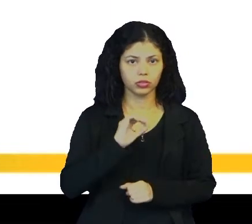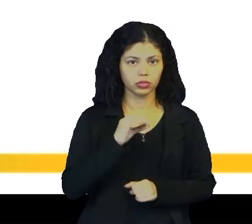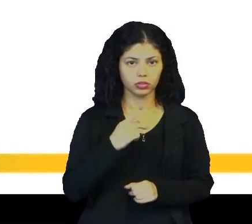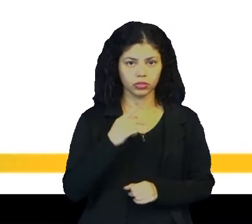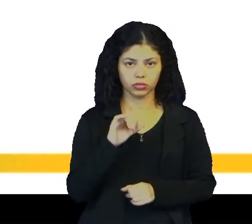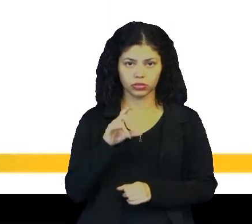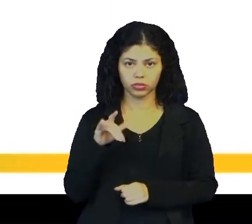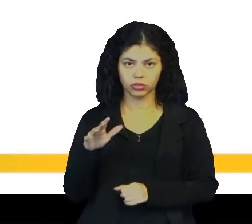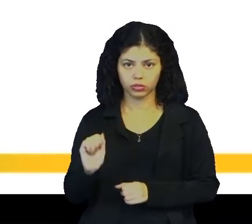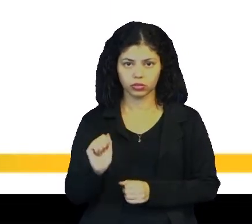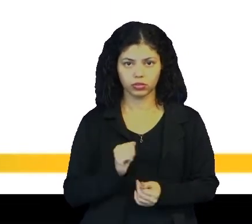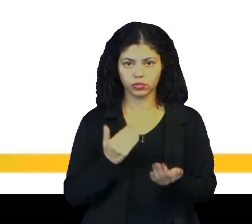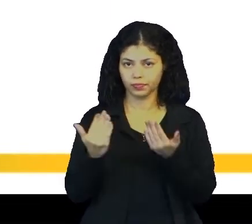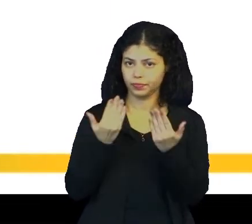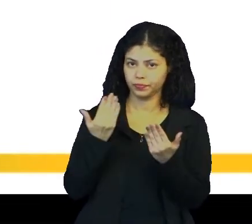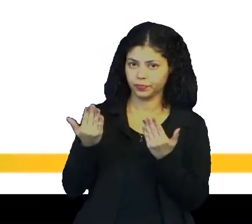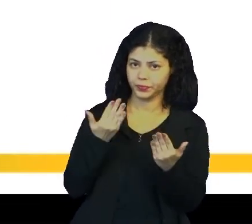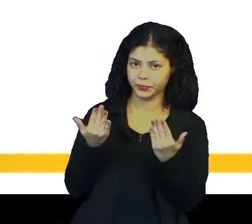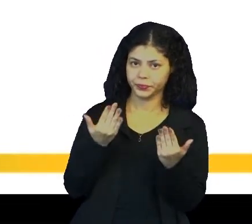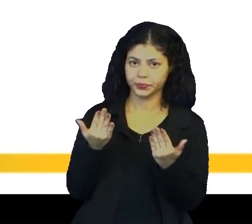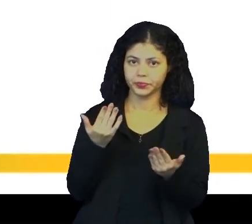adição, oposição,